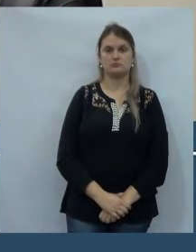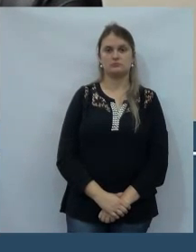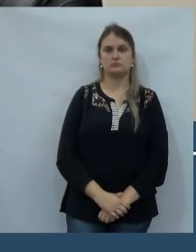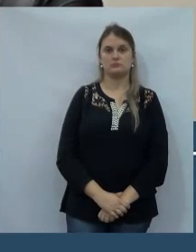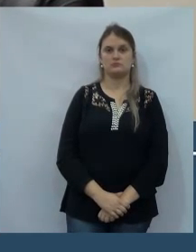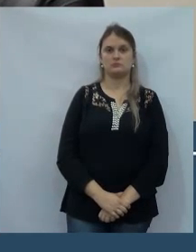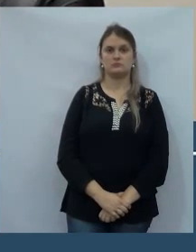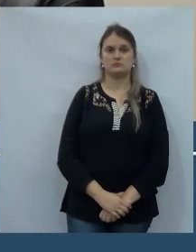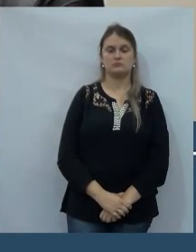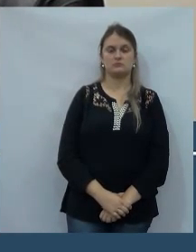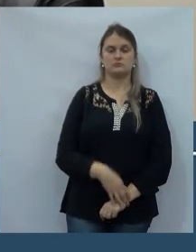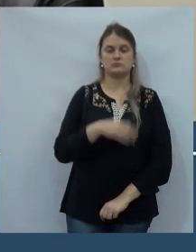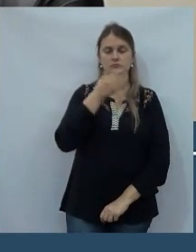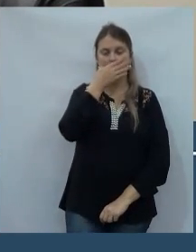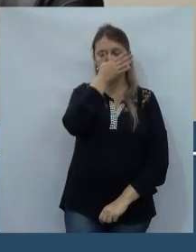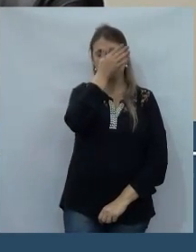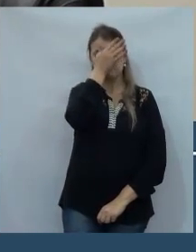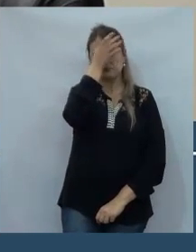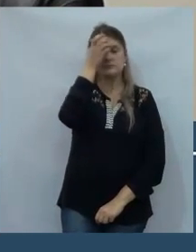E,